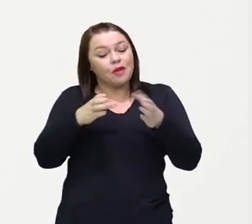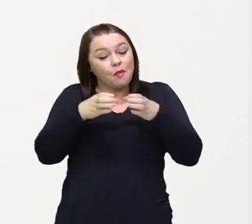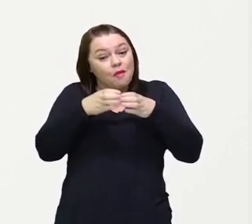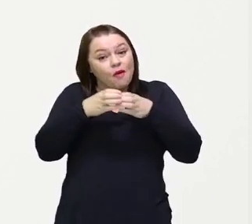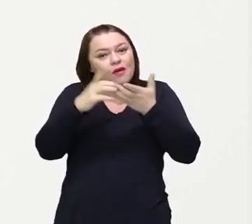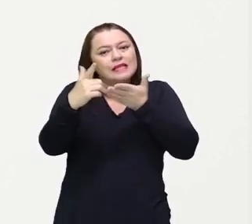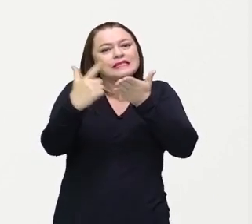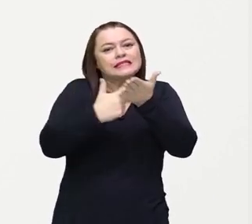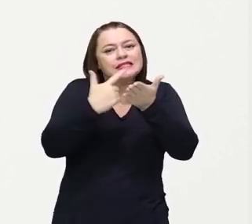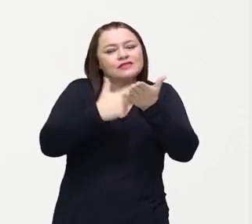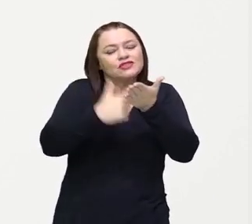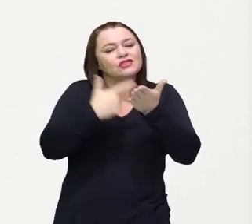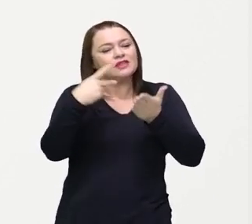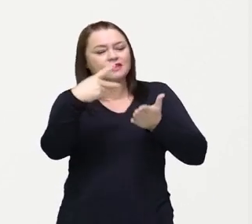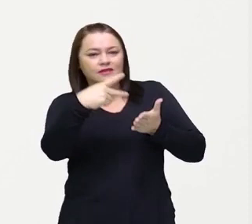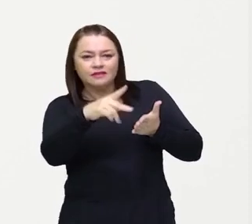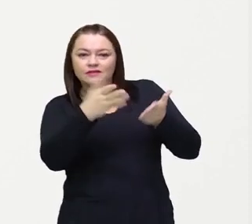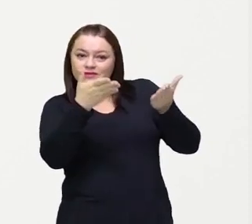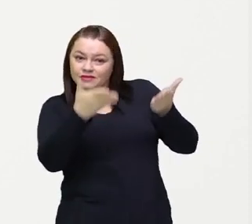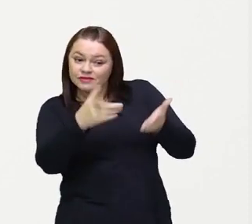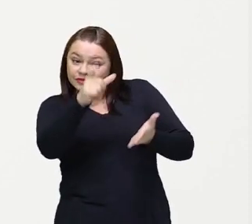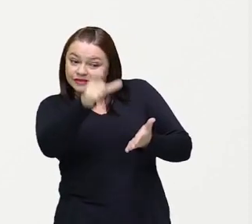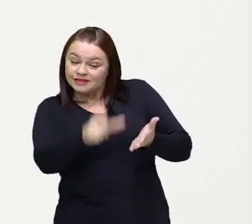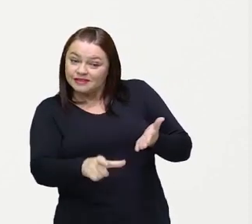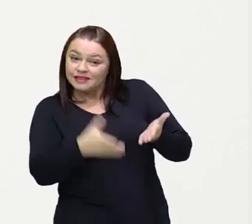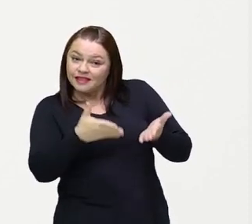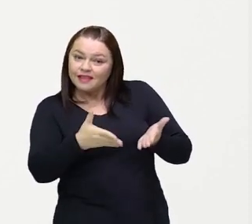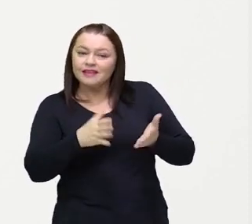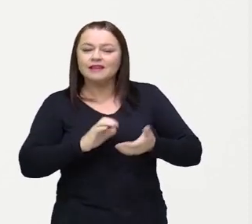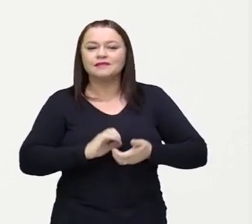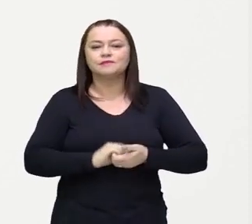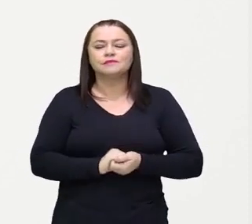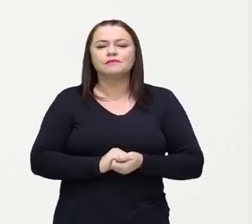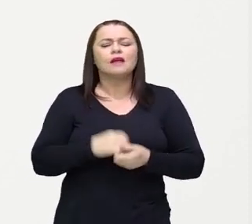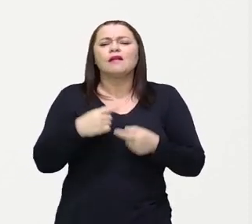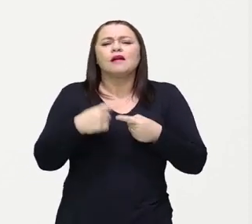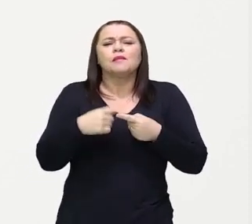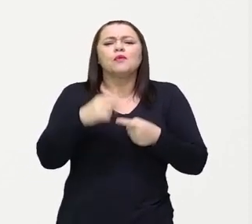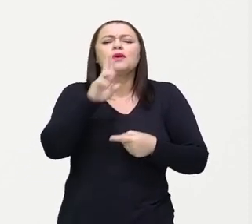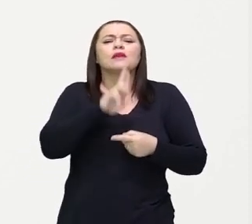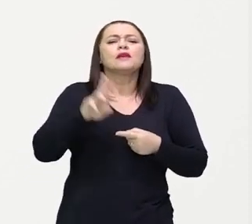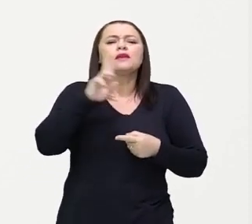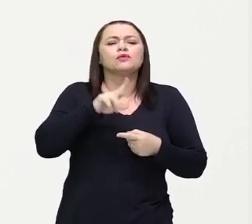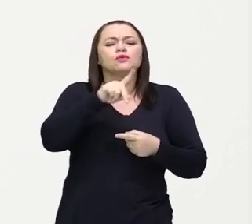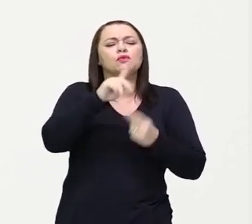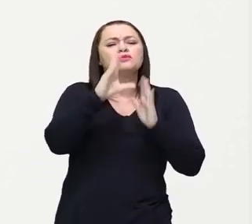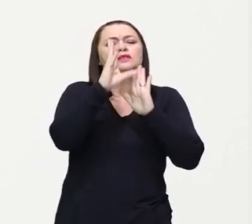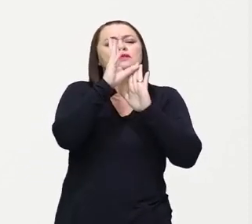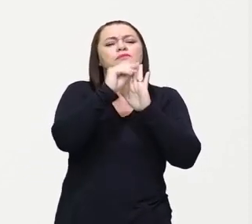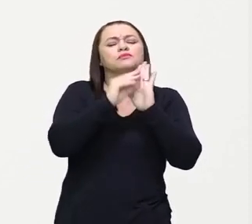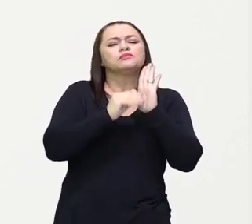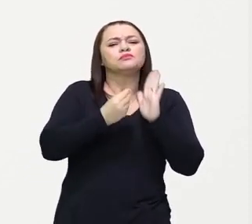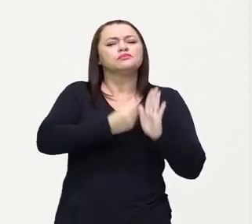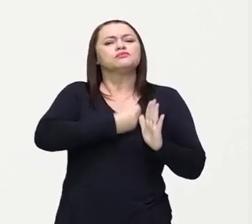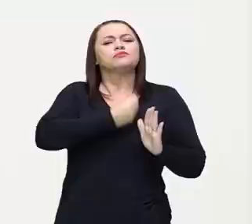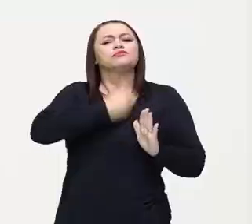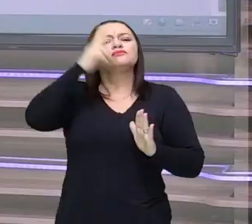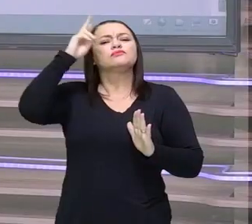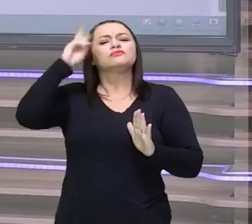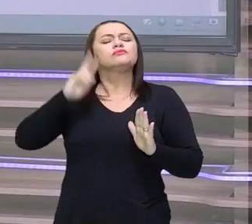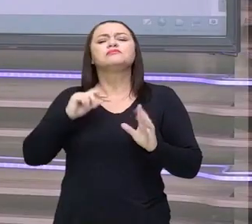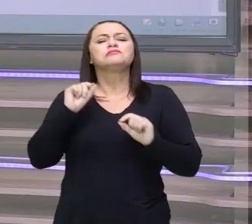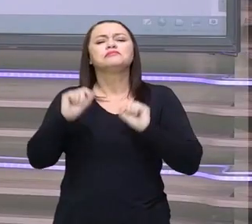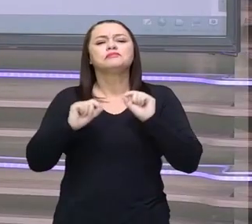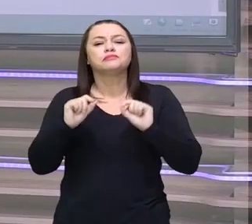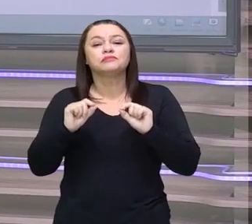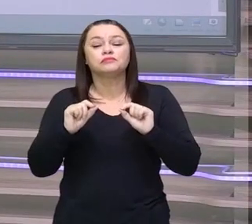dessa coleção. Agora vocês sabem por que eu coloquei essa bibliografia? Vocês sabem por quê?